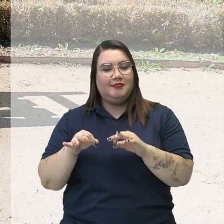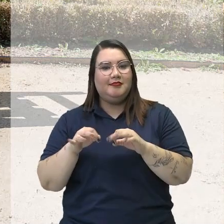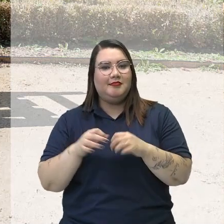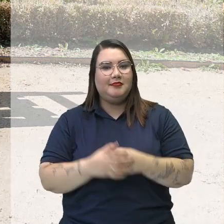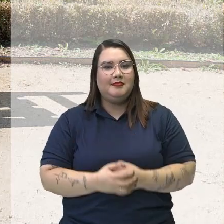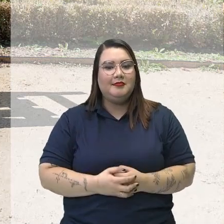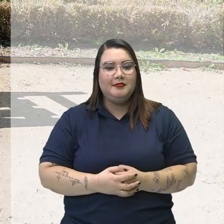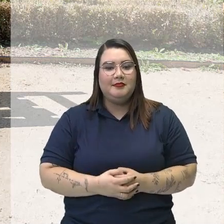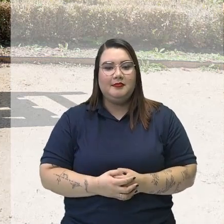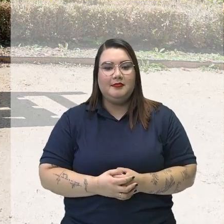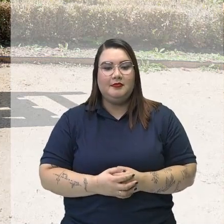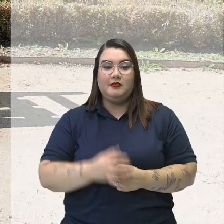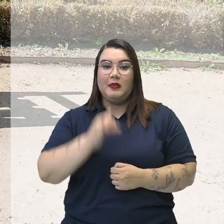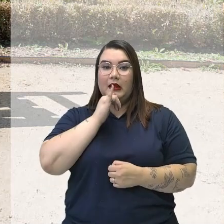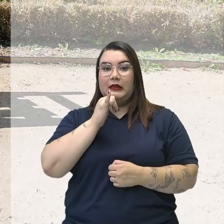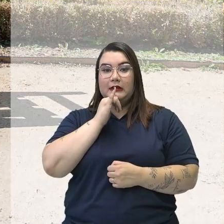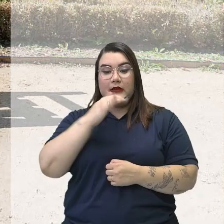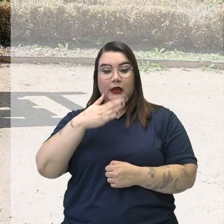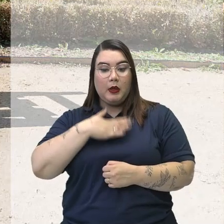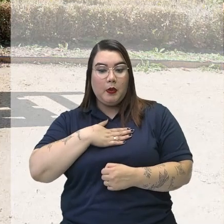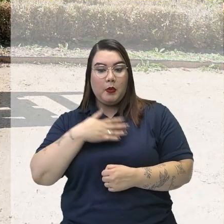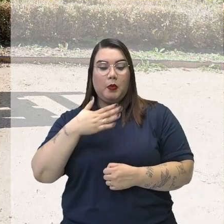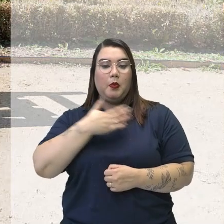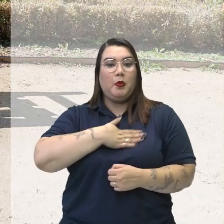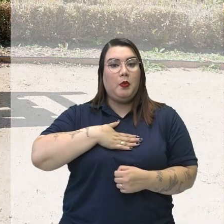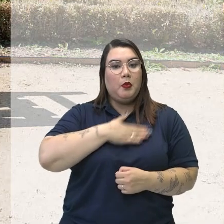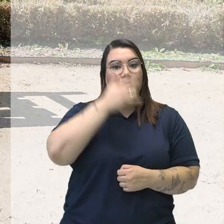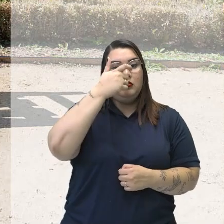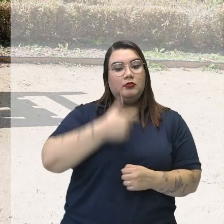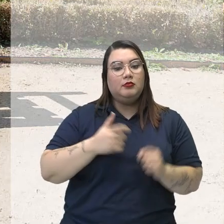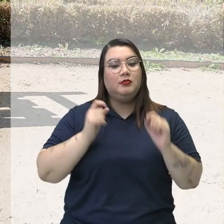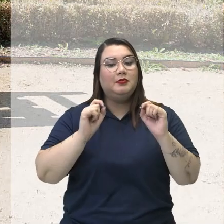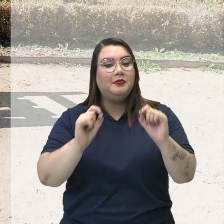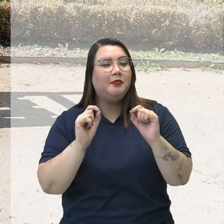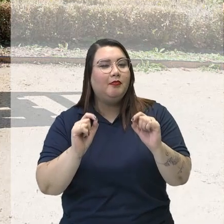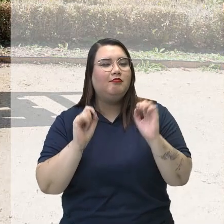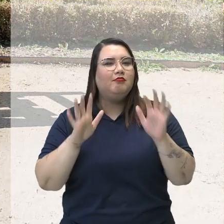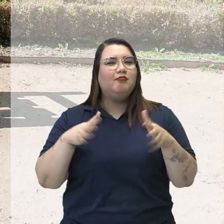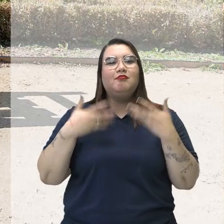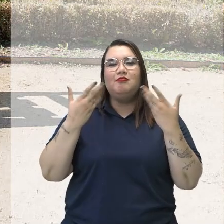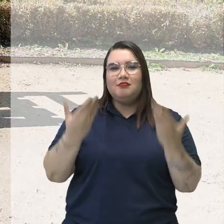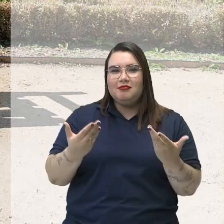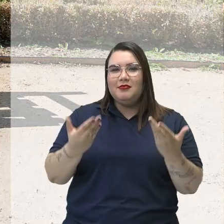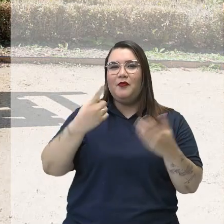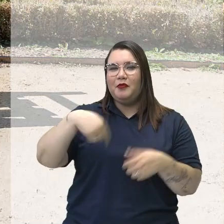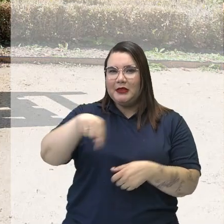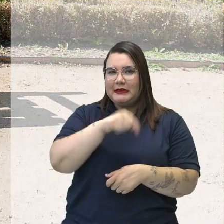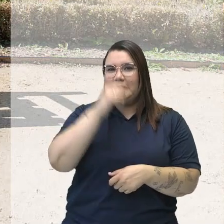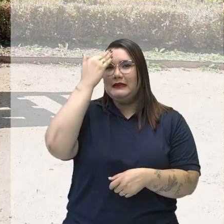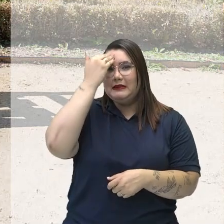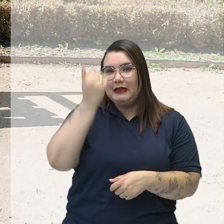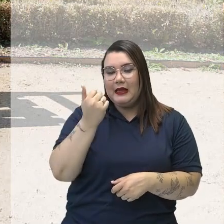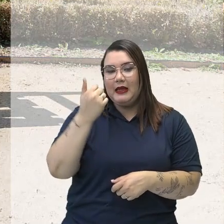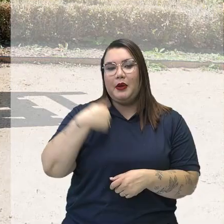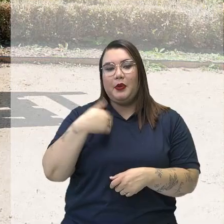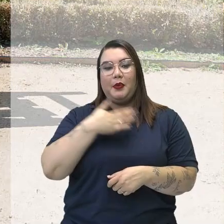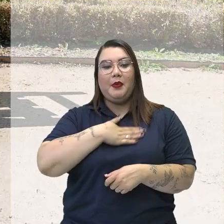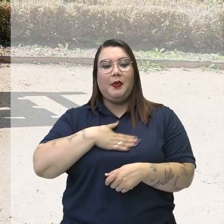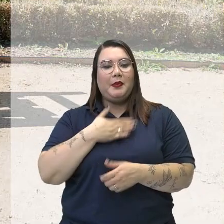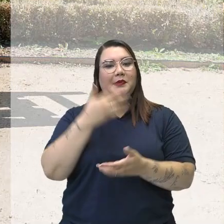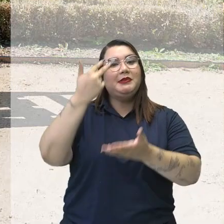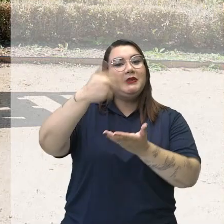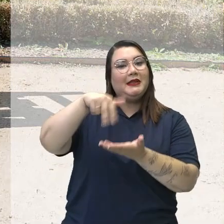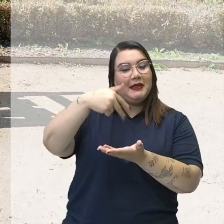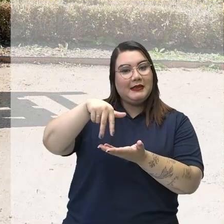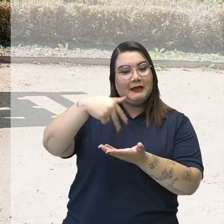mais gosta. No meu caso, a atividade que eu mais gosto, adivinhem qual é? Tenho certeza que vocês sabem. É